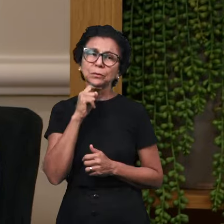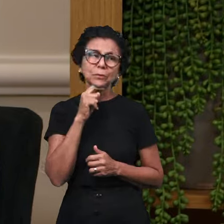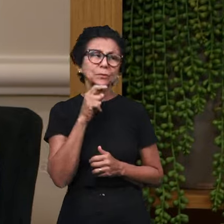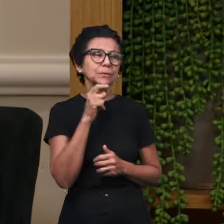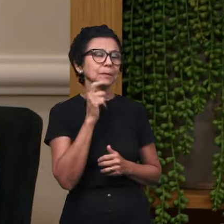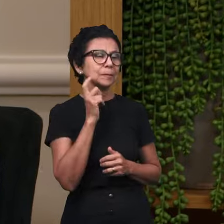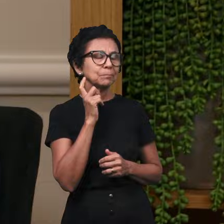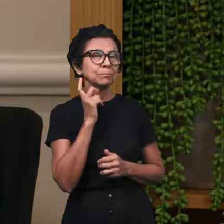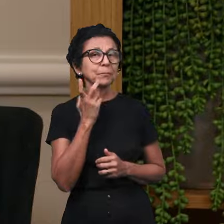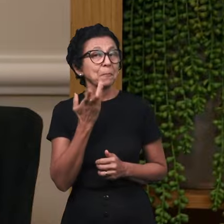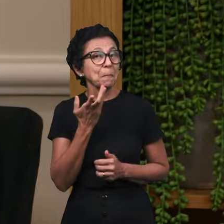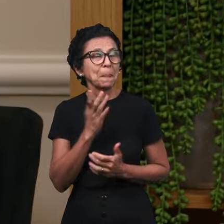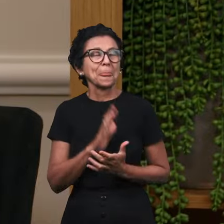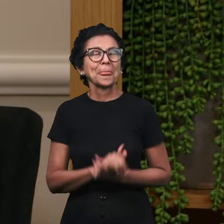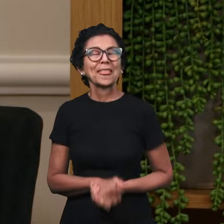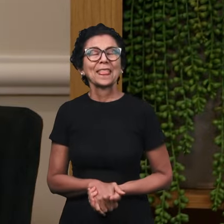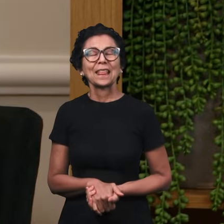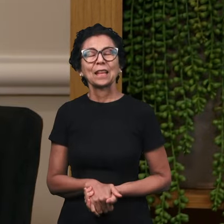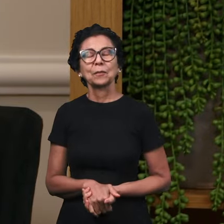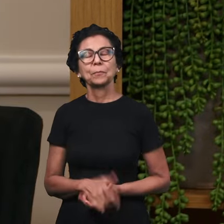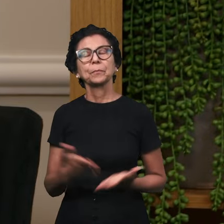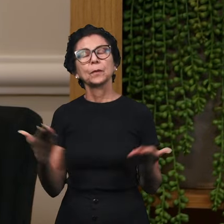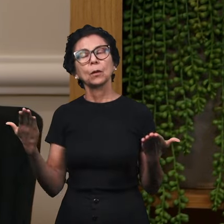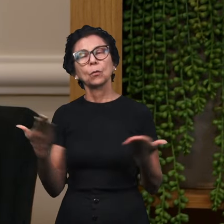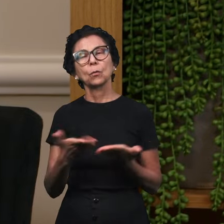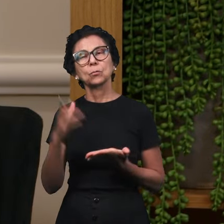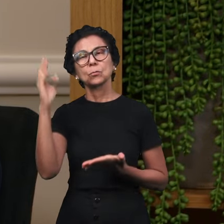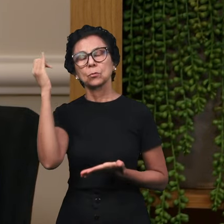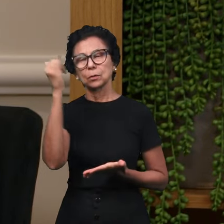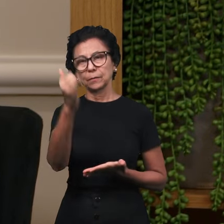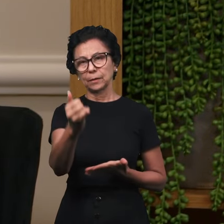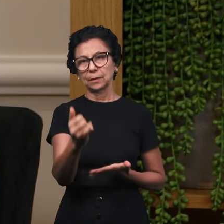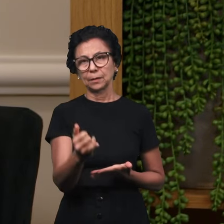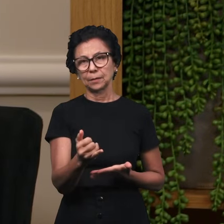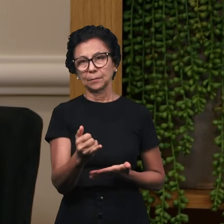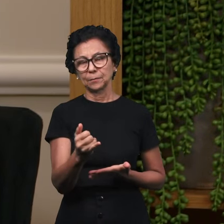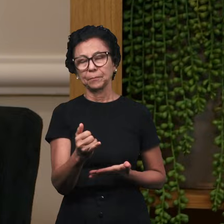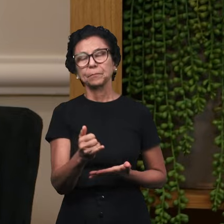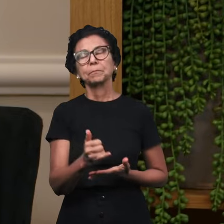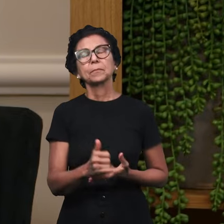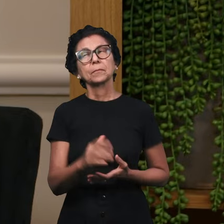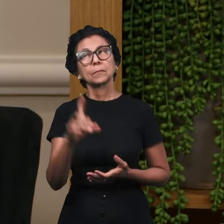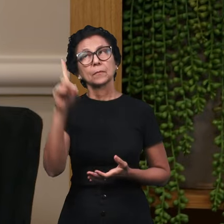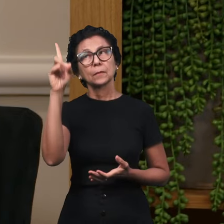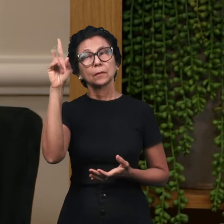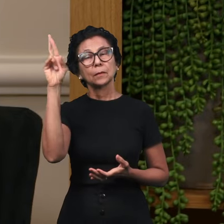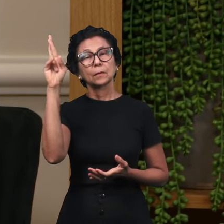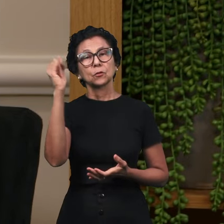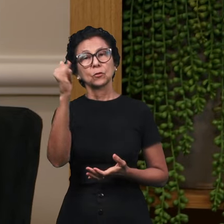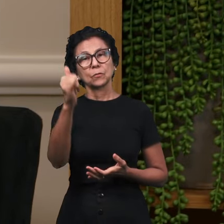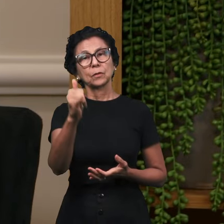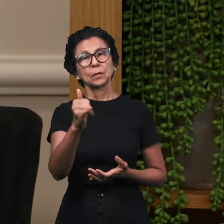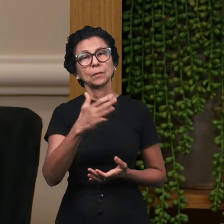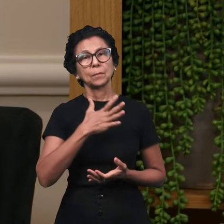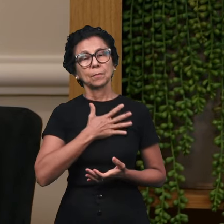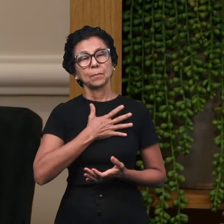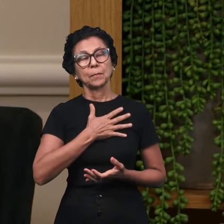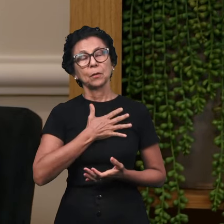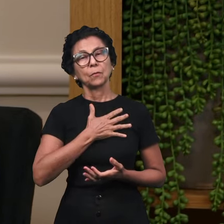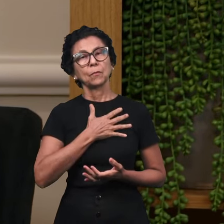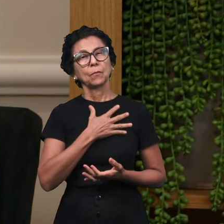dúvidas, né? O Senhor hoje quer falar com você. E Ele quer dizer,